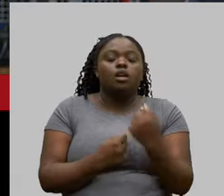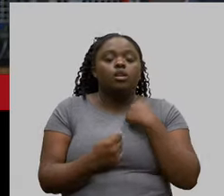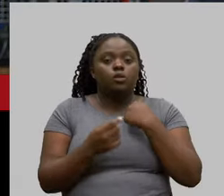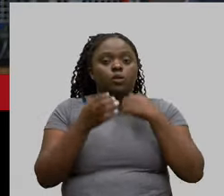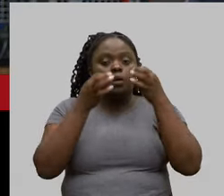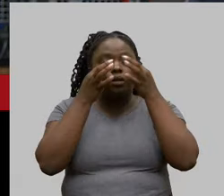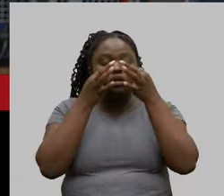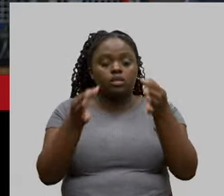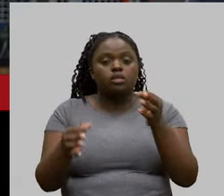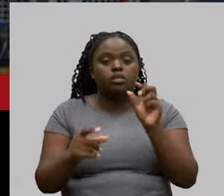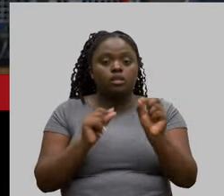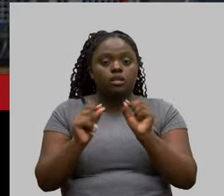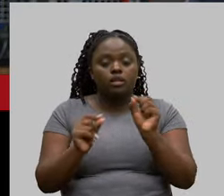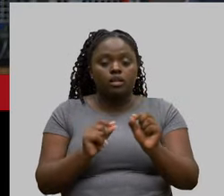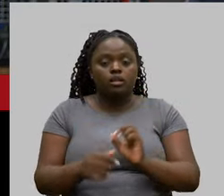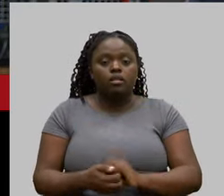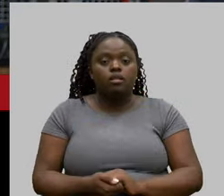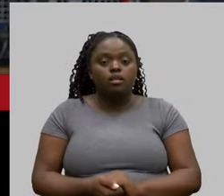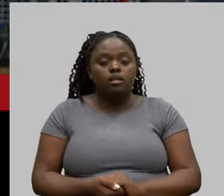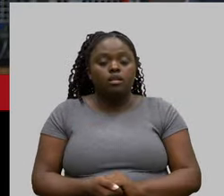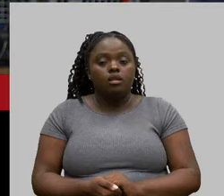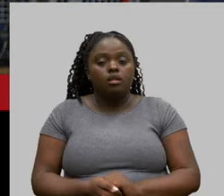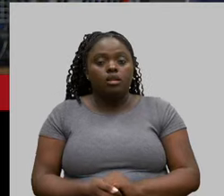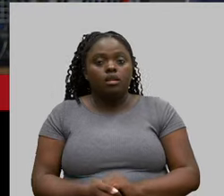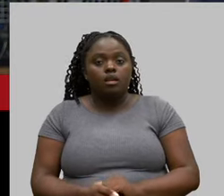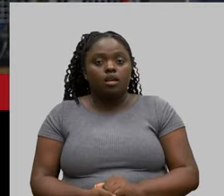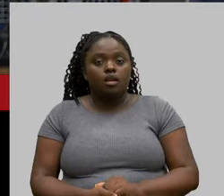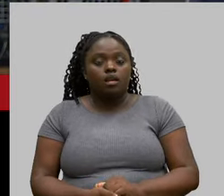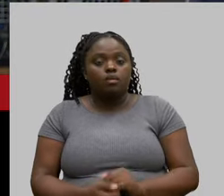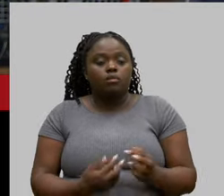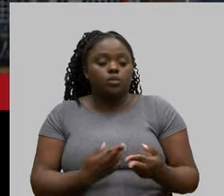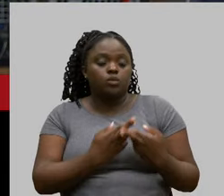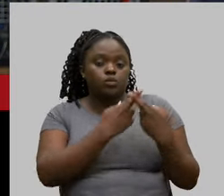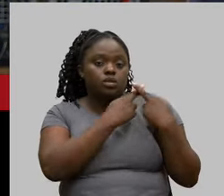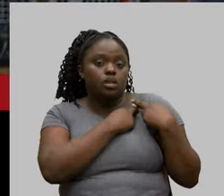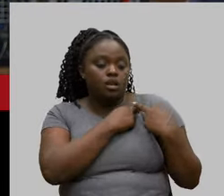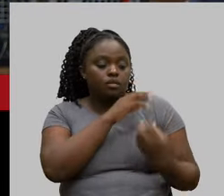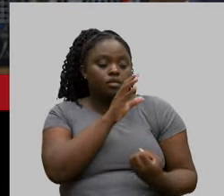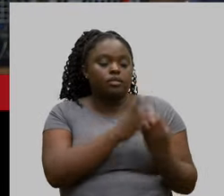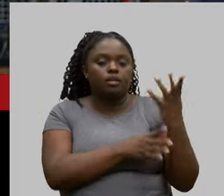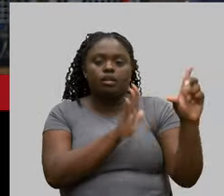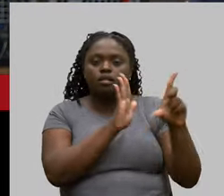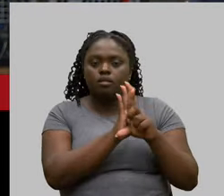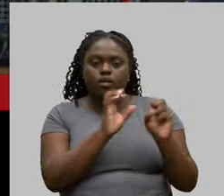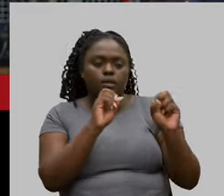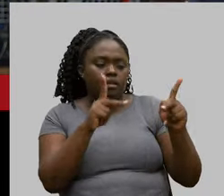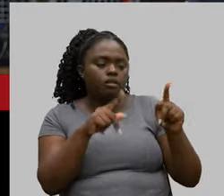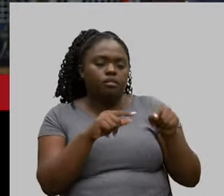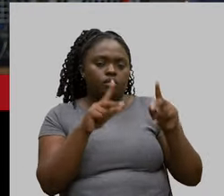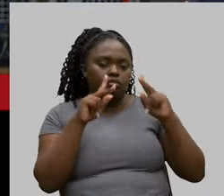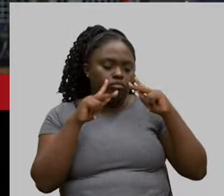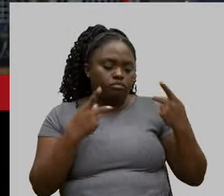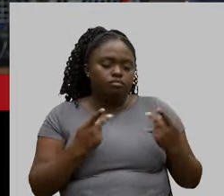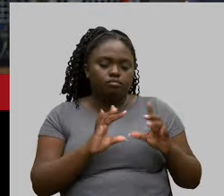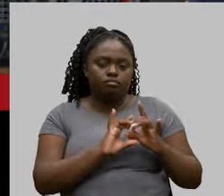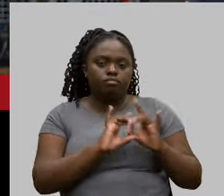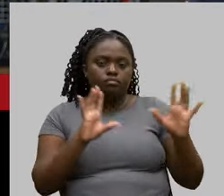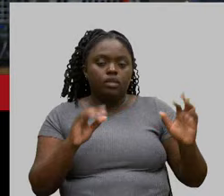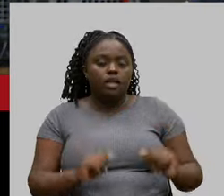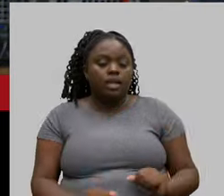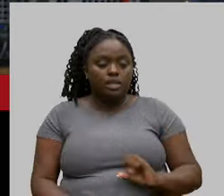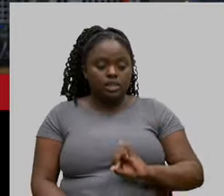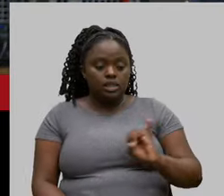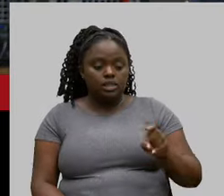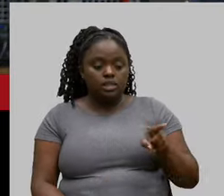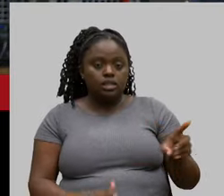é o lei que a o ente que fizer a lei tudo bem Tá garantindo a autonomia do ente o ente que fizer a lei